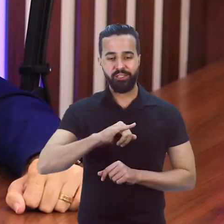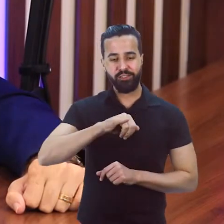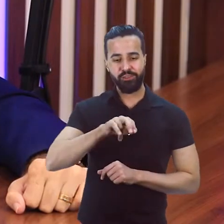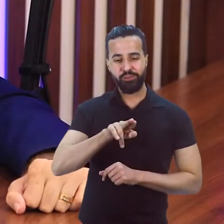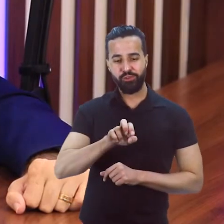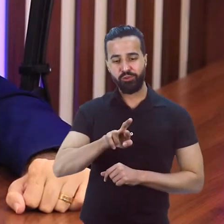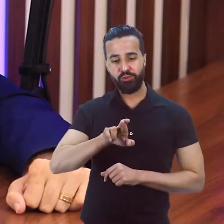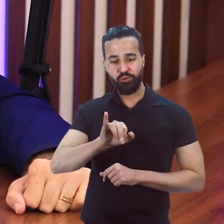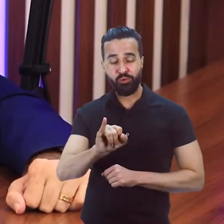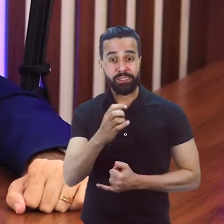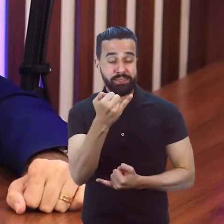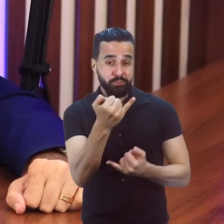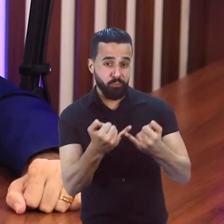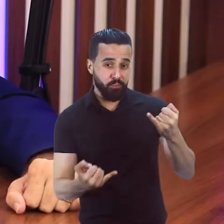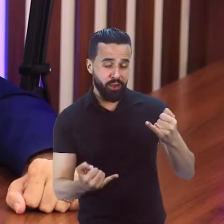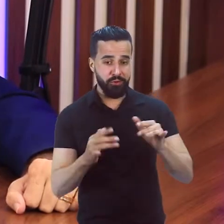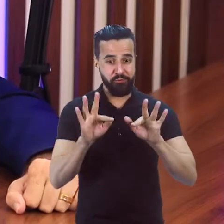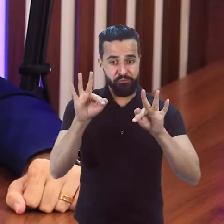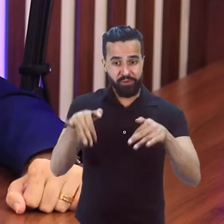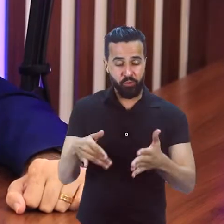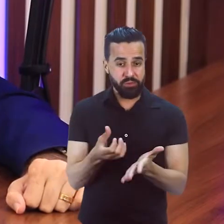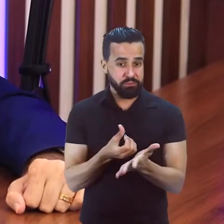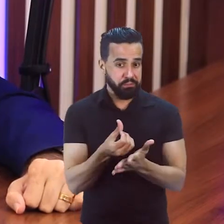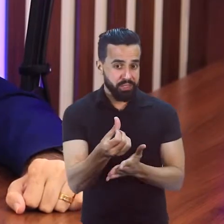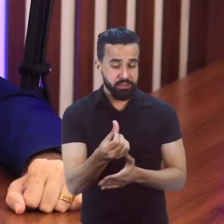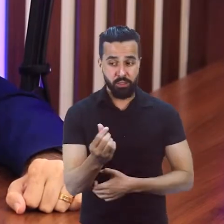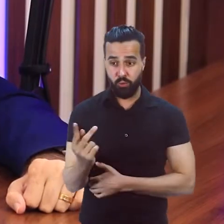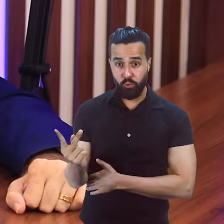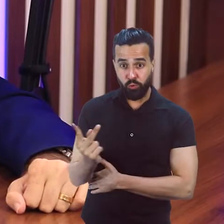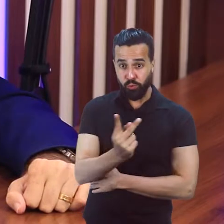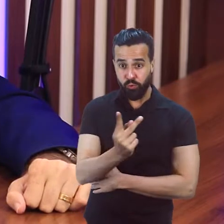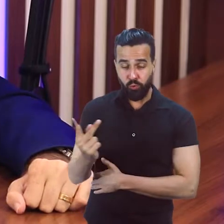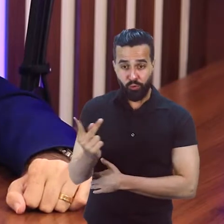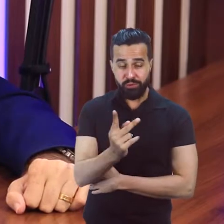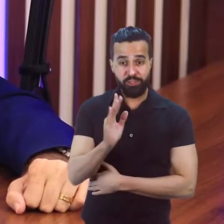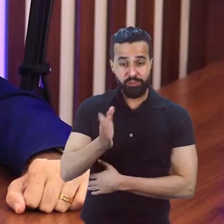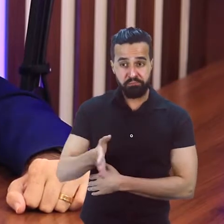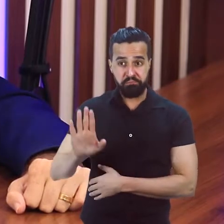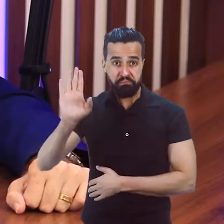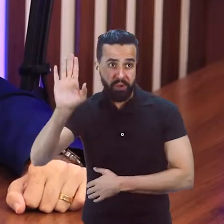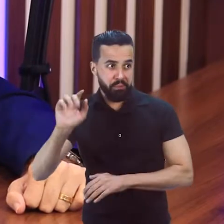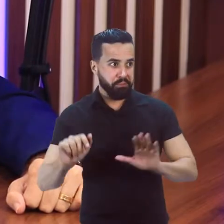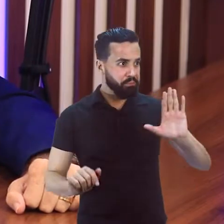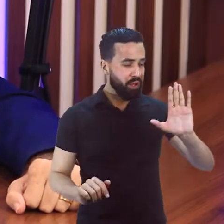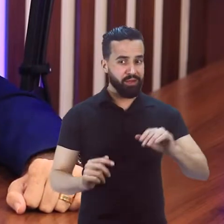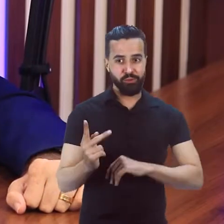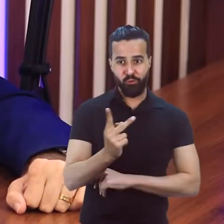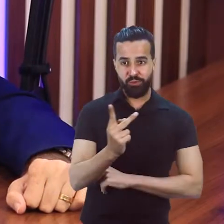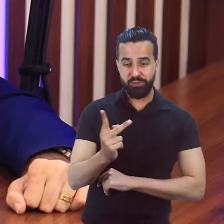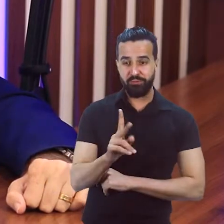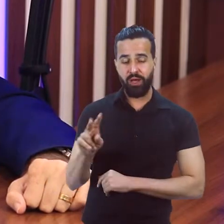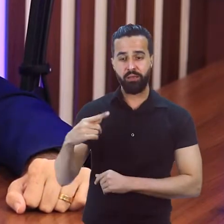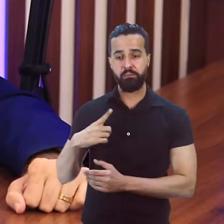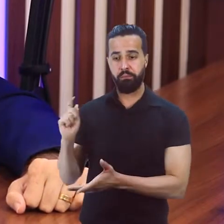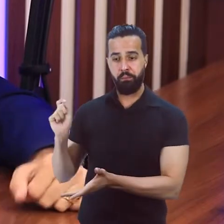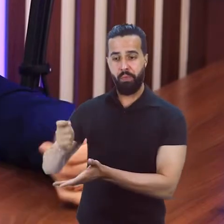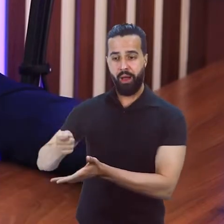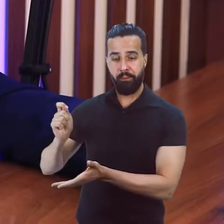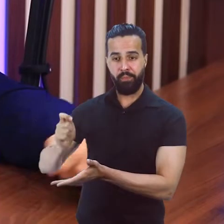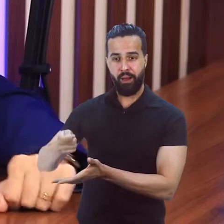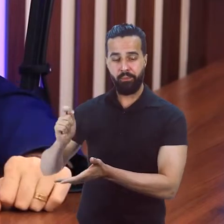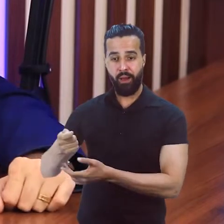um júri simulado no final do semestre, e vocês 2 já estão convocados aí. Um vai ser, né, o promotor de acusação,